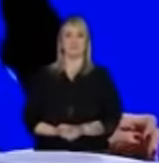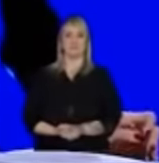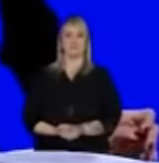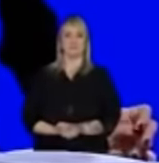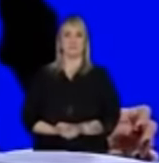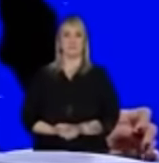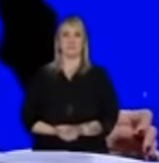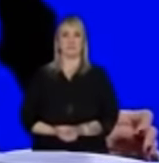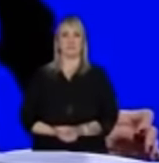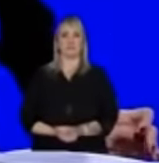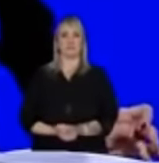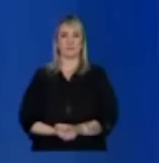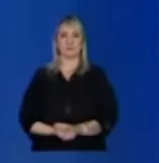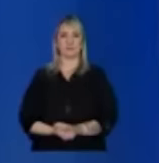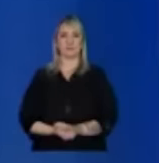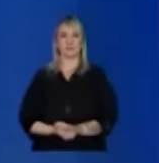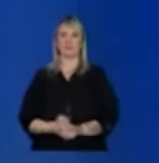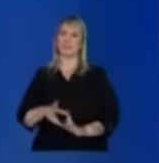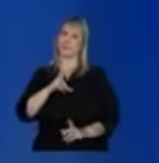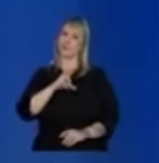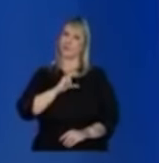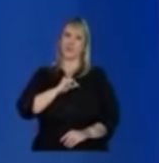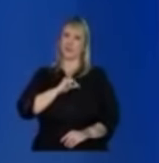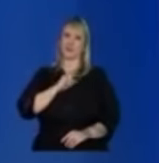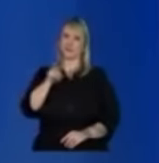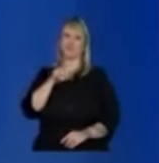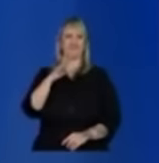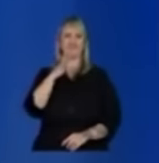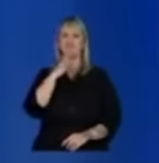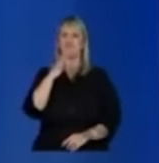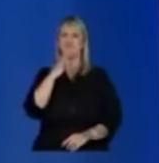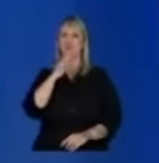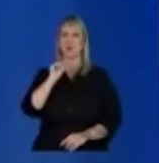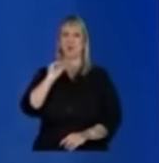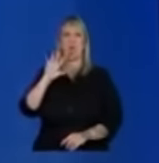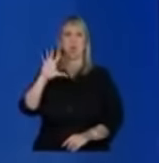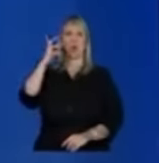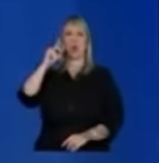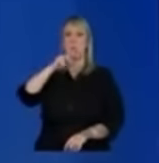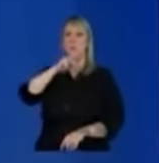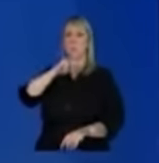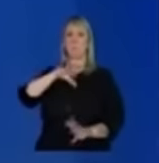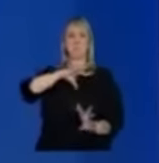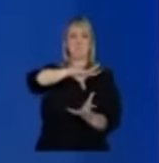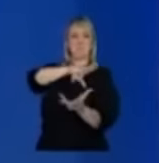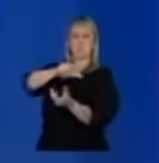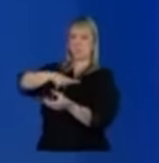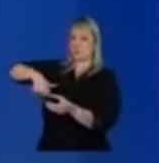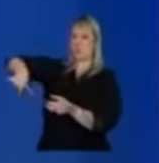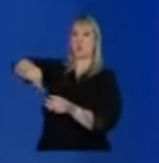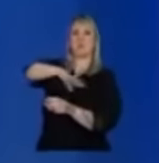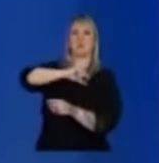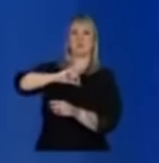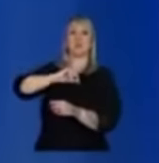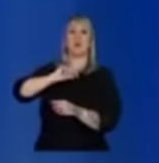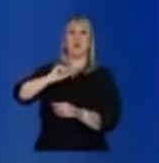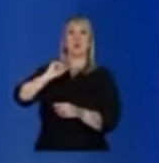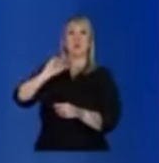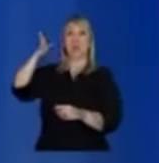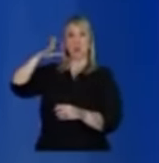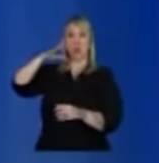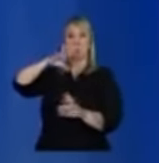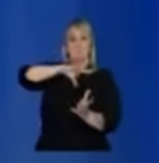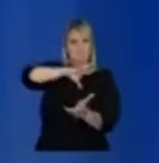sua resposta. Que pena que você não tem conhecimento do que acontece no mundo. O que acontece no mundo é o que vai acontecer